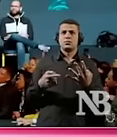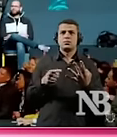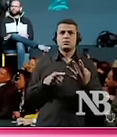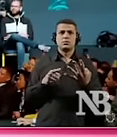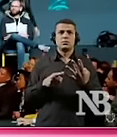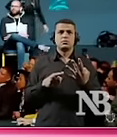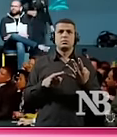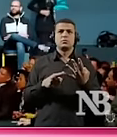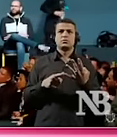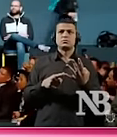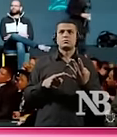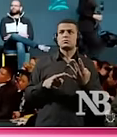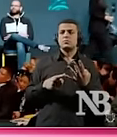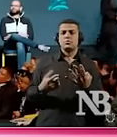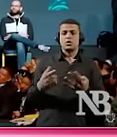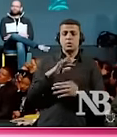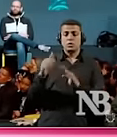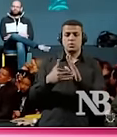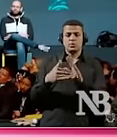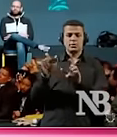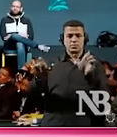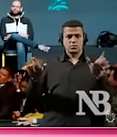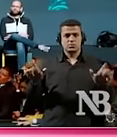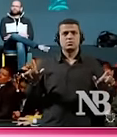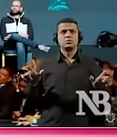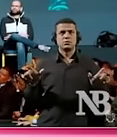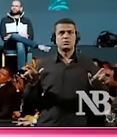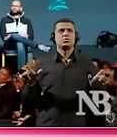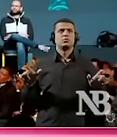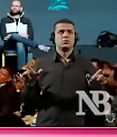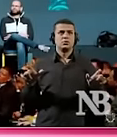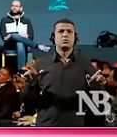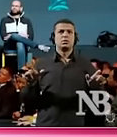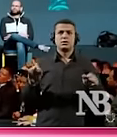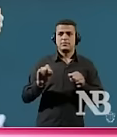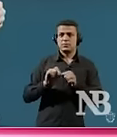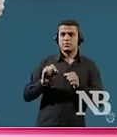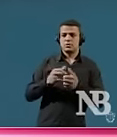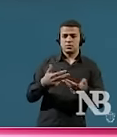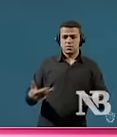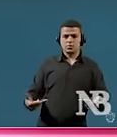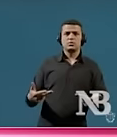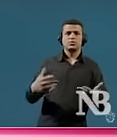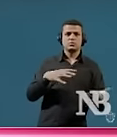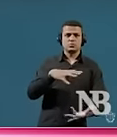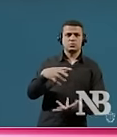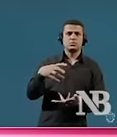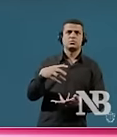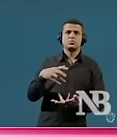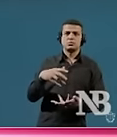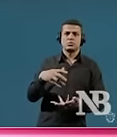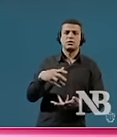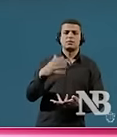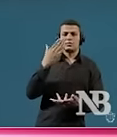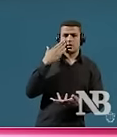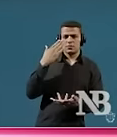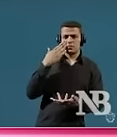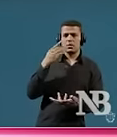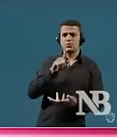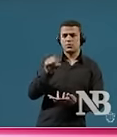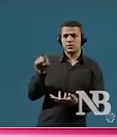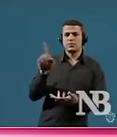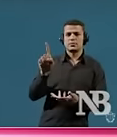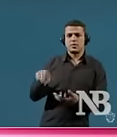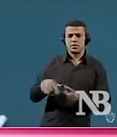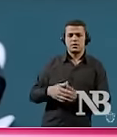Quero dizer algo para vocês. Todas essas pessoas que fizeram algo pelo mundo, elas sabiam quem elas são.